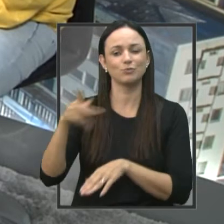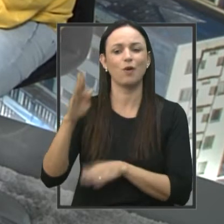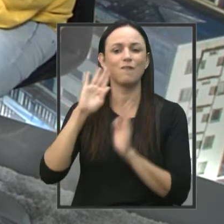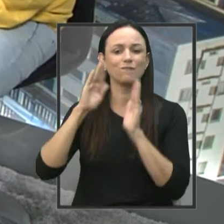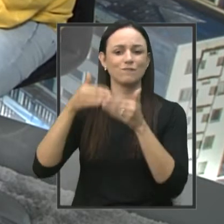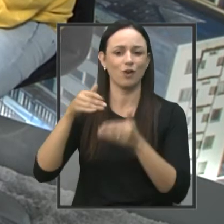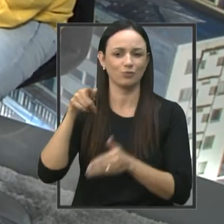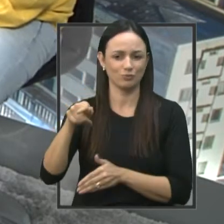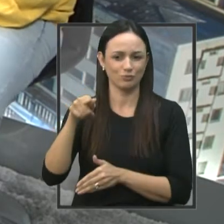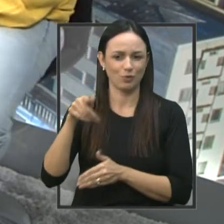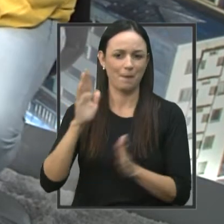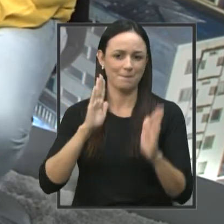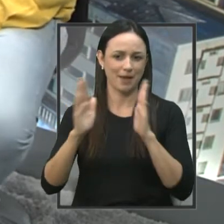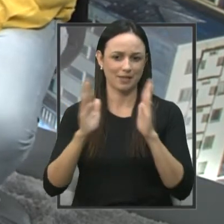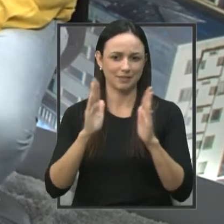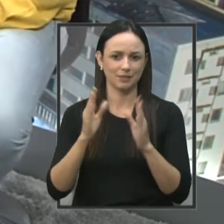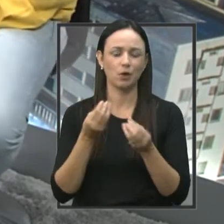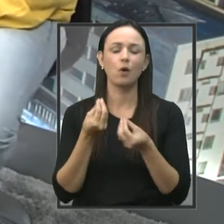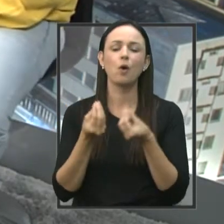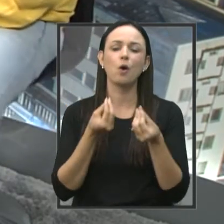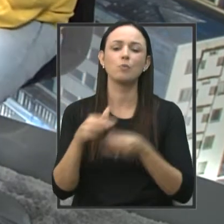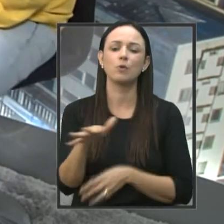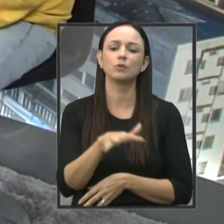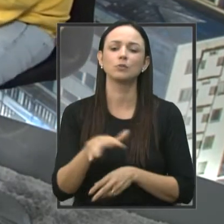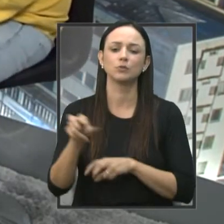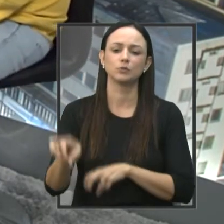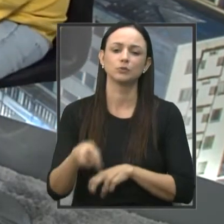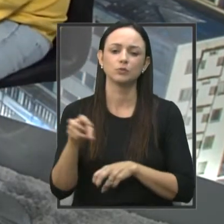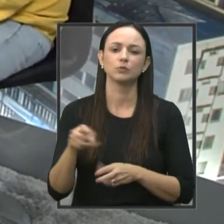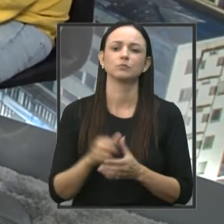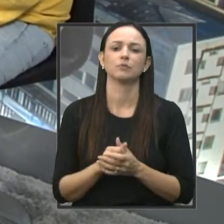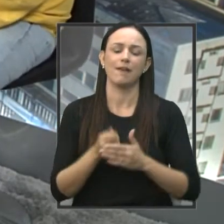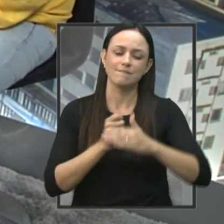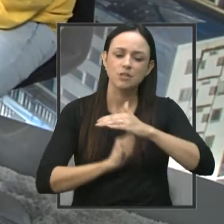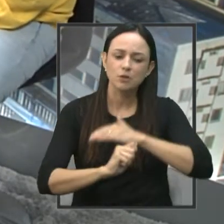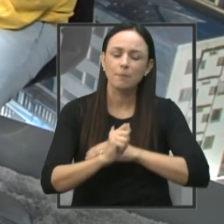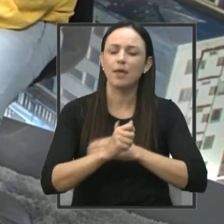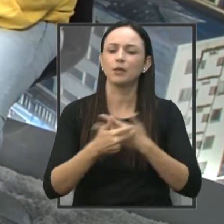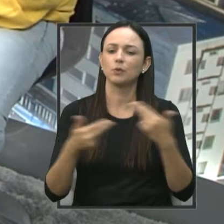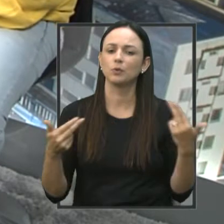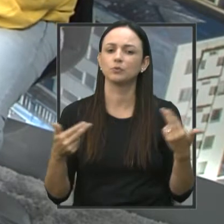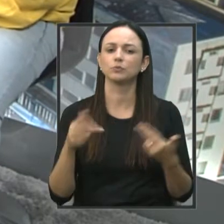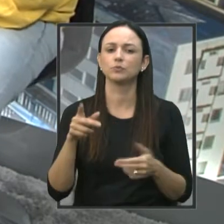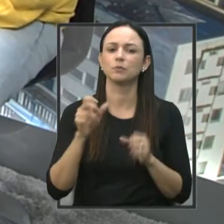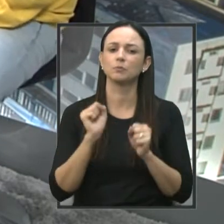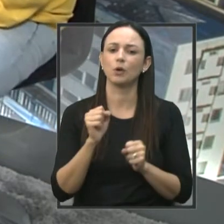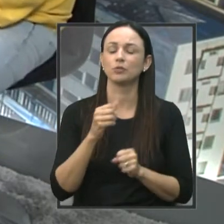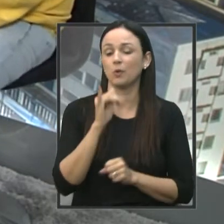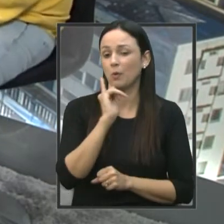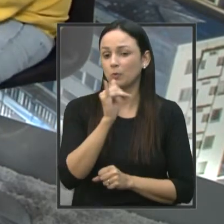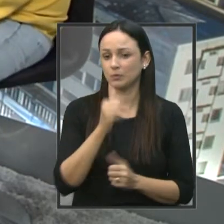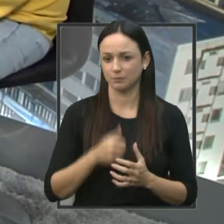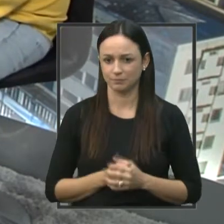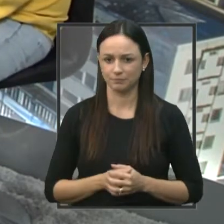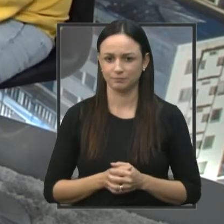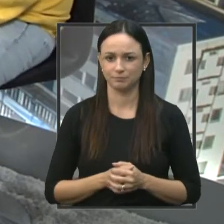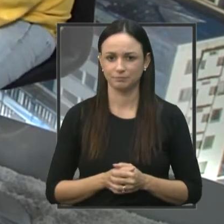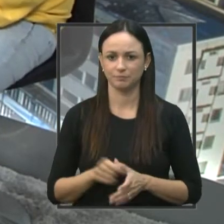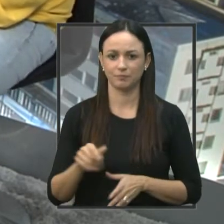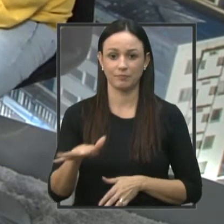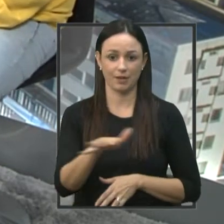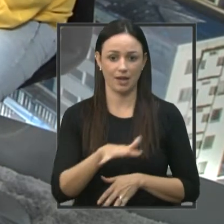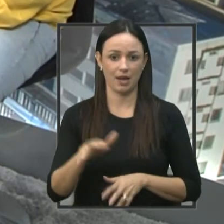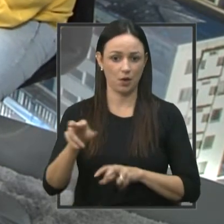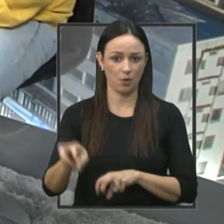senhor. Eu gostaria que o senhor comentasse como é que está a situação na área rural, a previsão de investimentos, o que o senhor pode nos contar? A área rural,